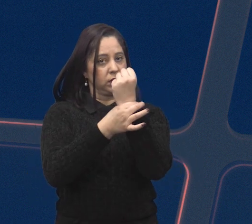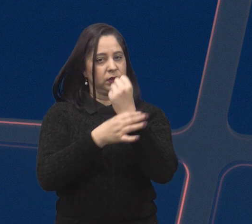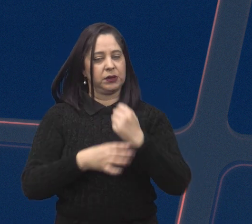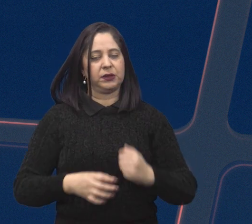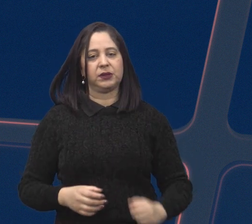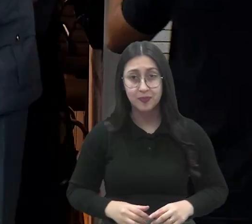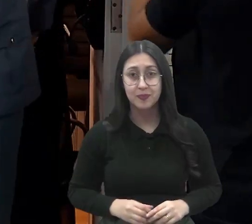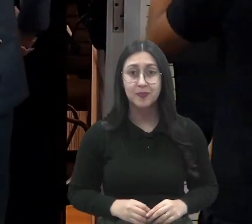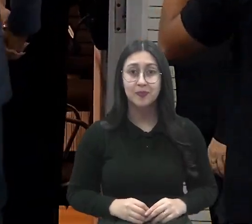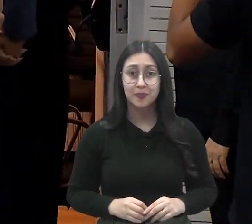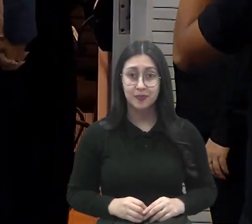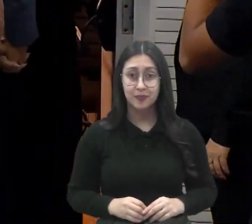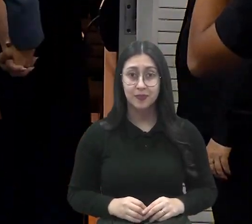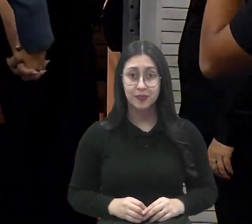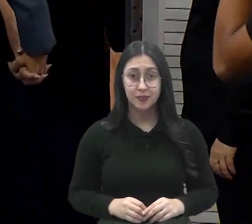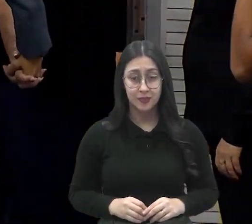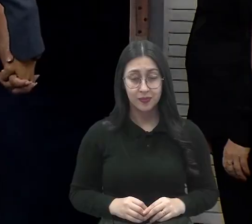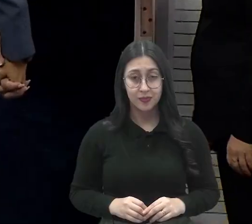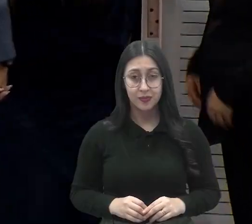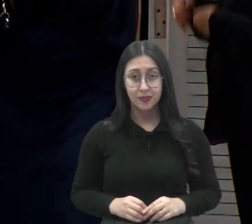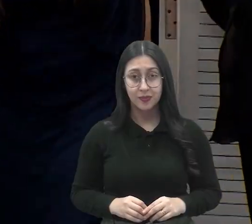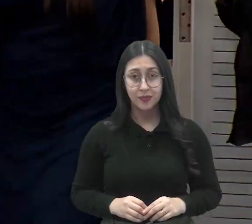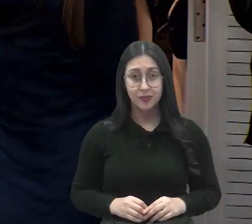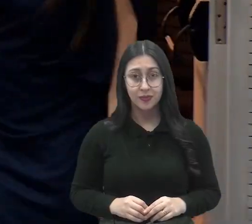da cidade.